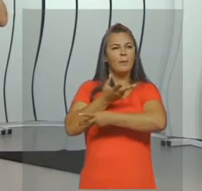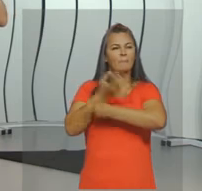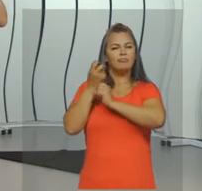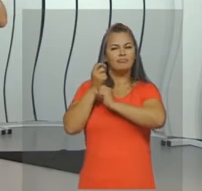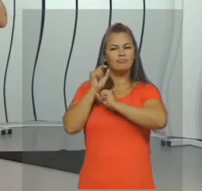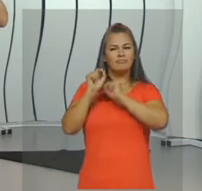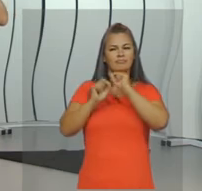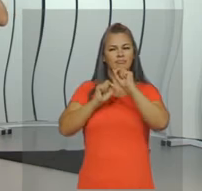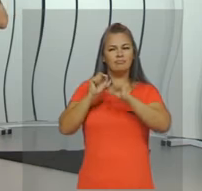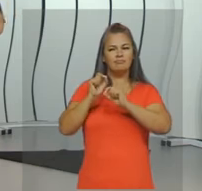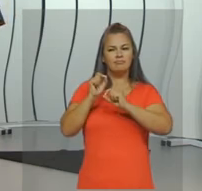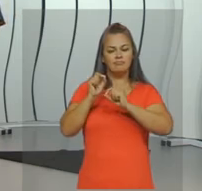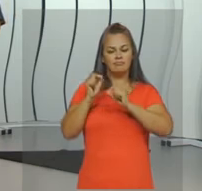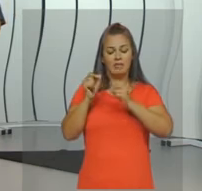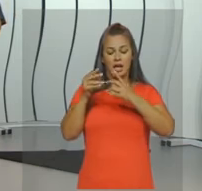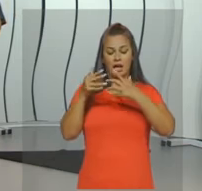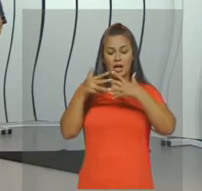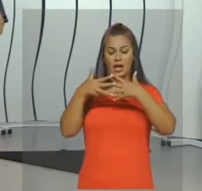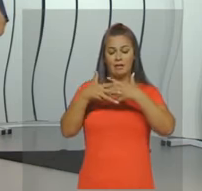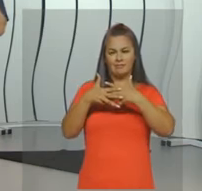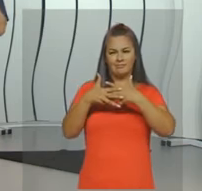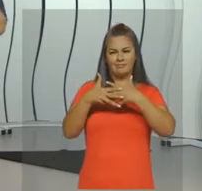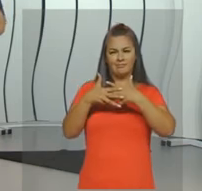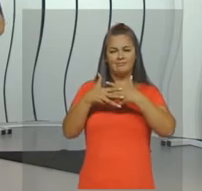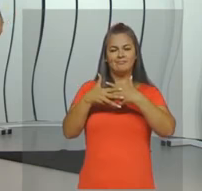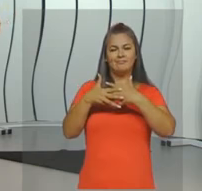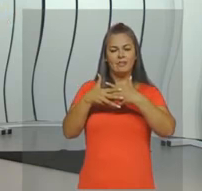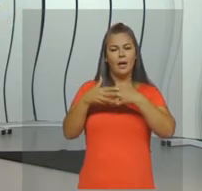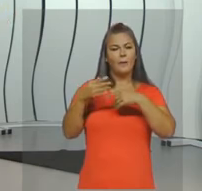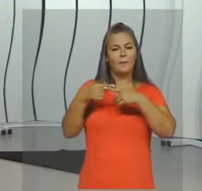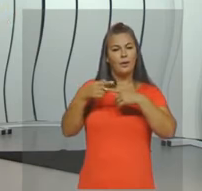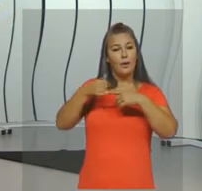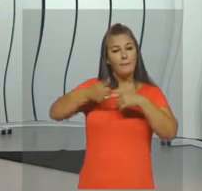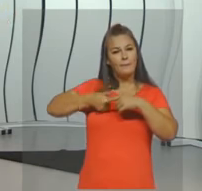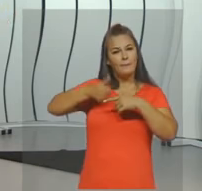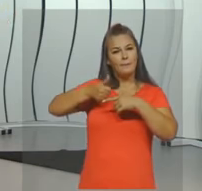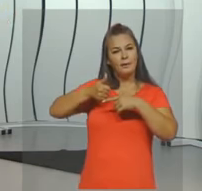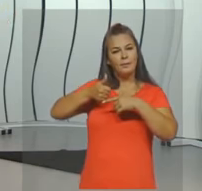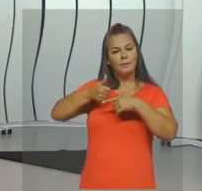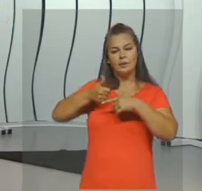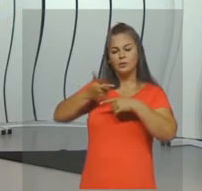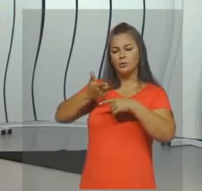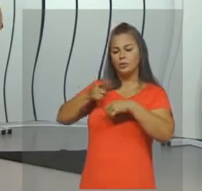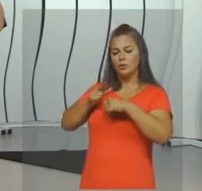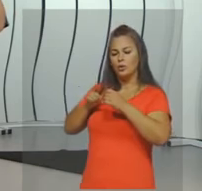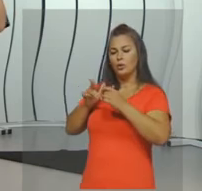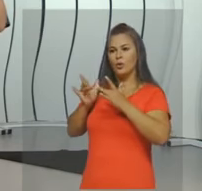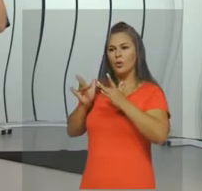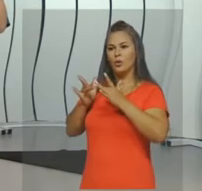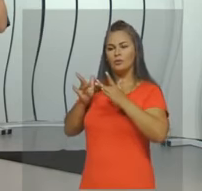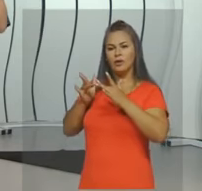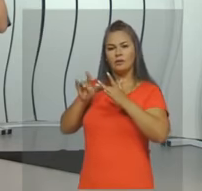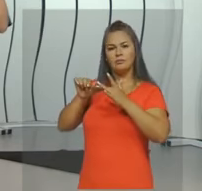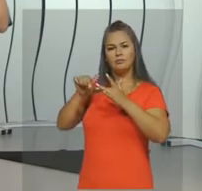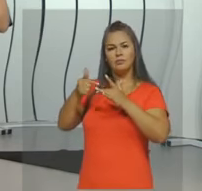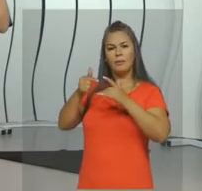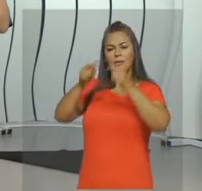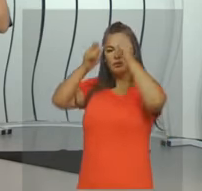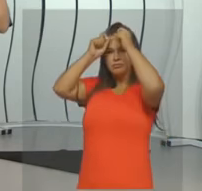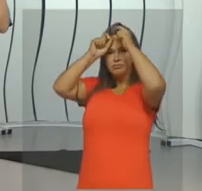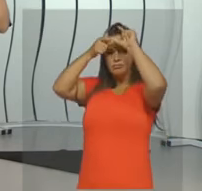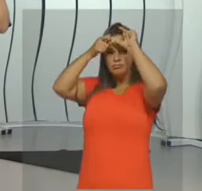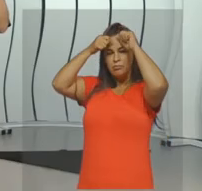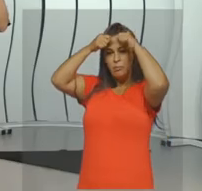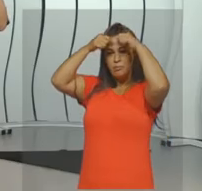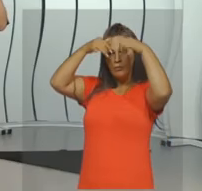da actina com a miosina, porque tem um certo momento que você não quer contrair, que eles não podem atrair.